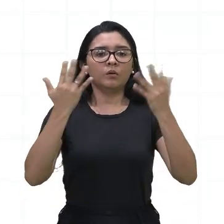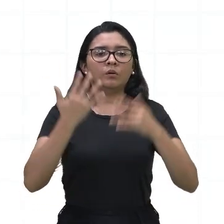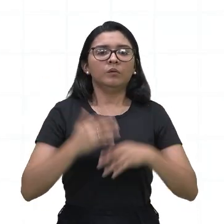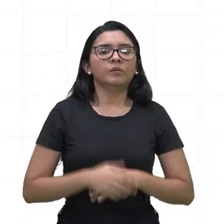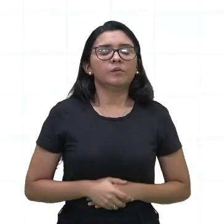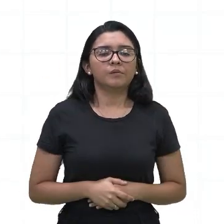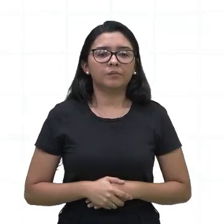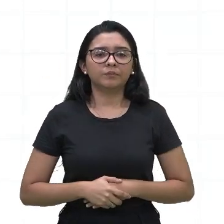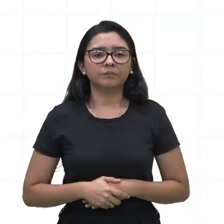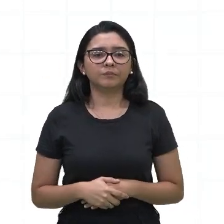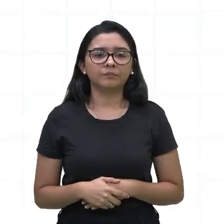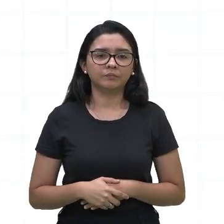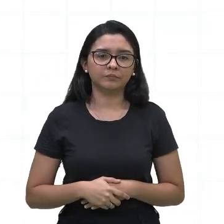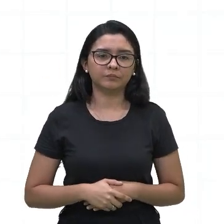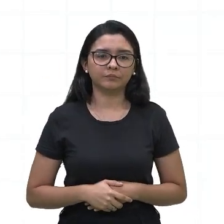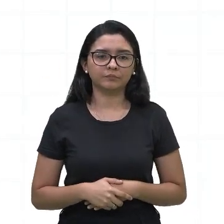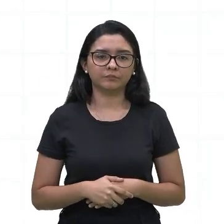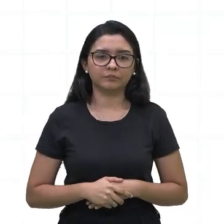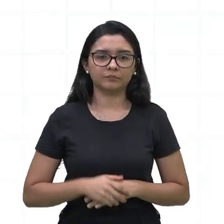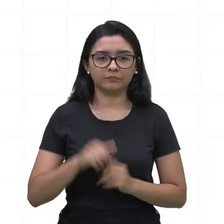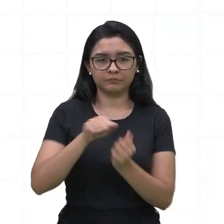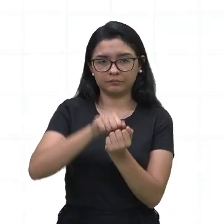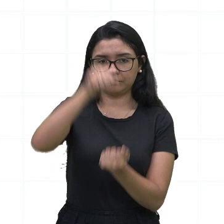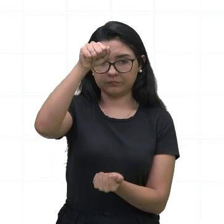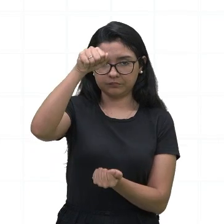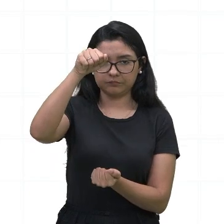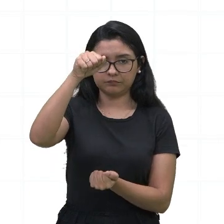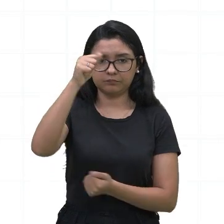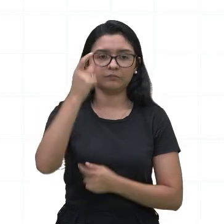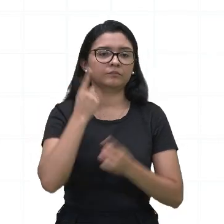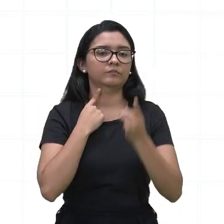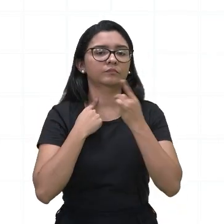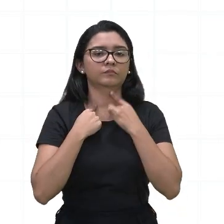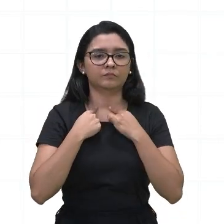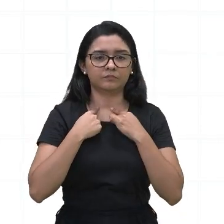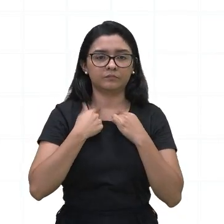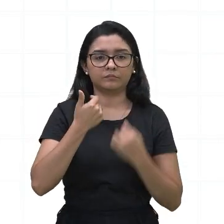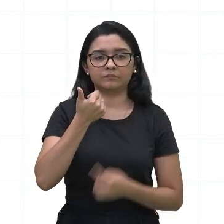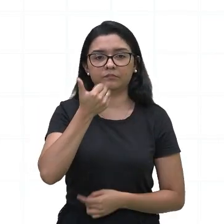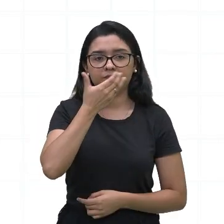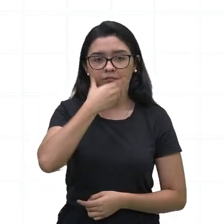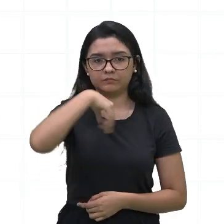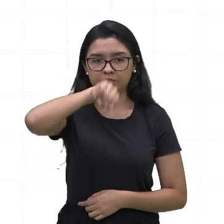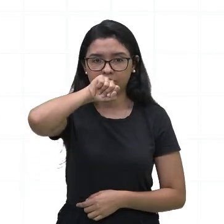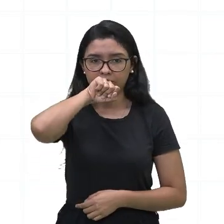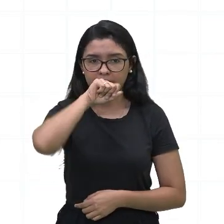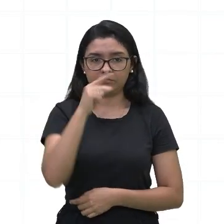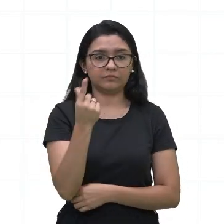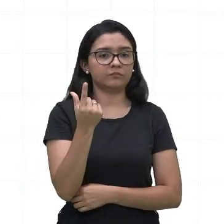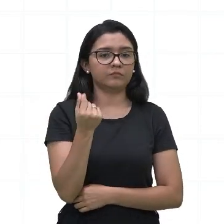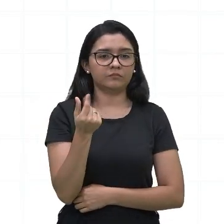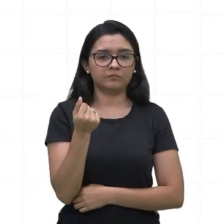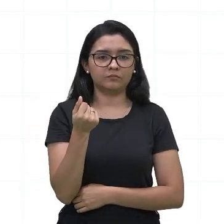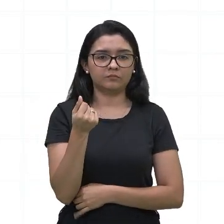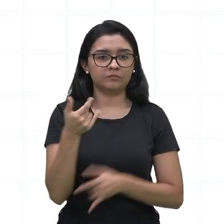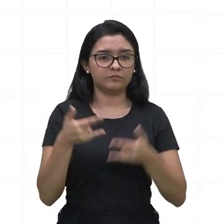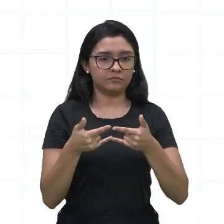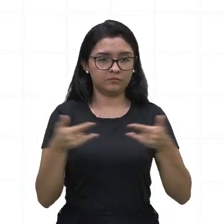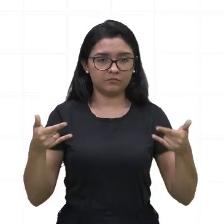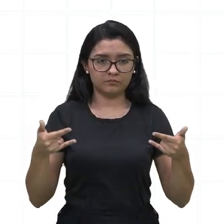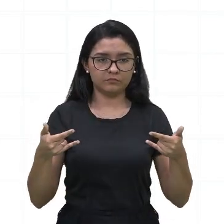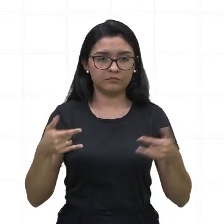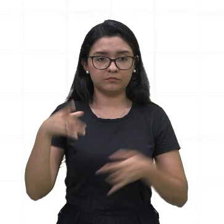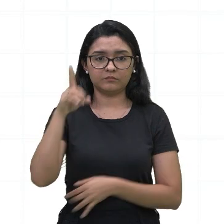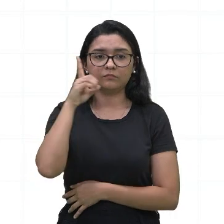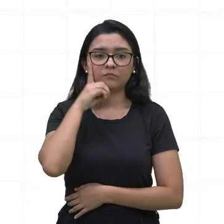Milor Fernandes. O cartaz, o desejo, o pai, o dinheiro, o